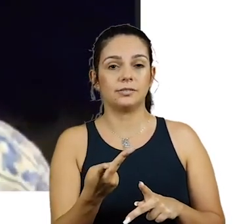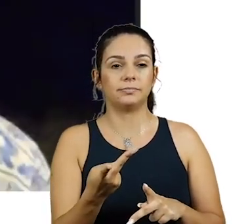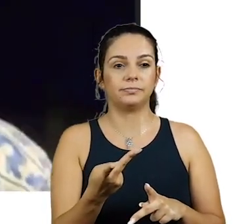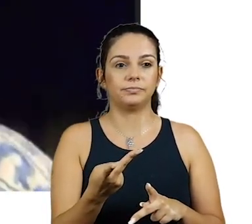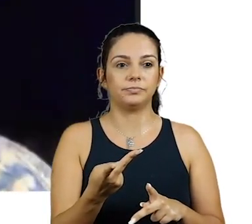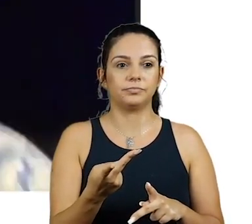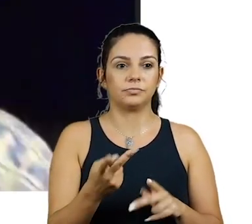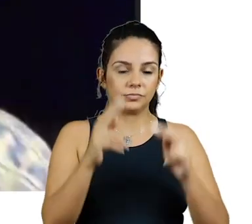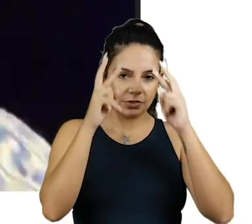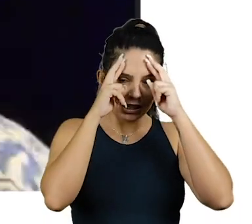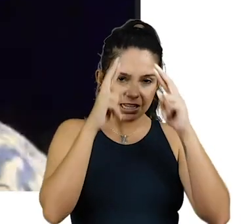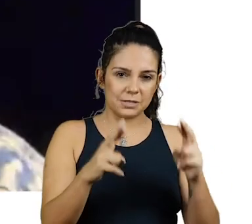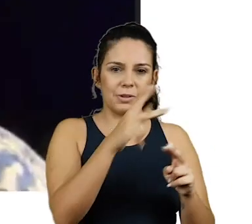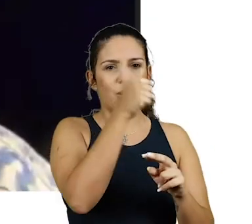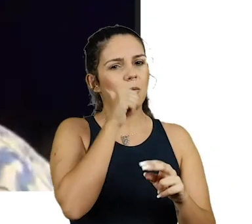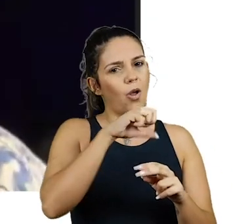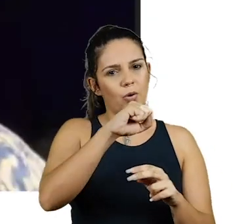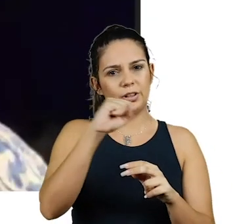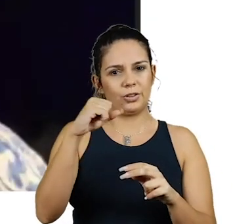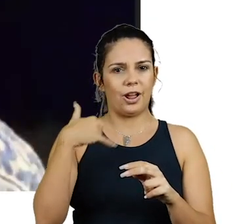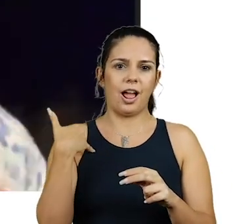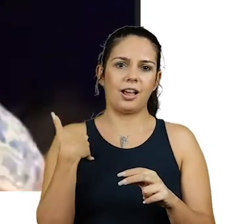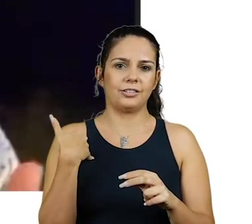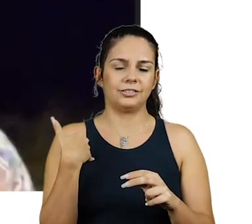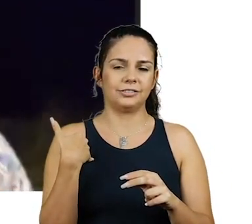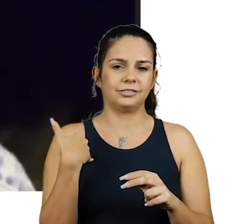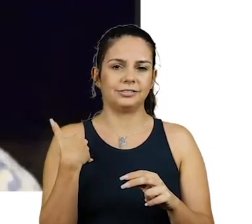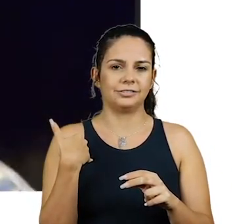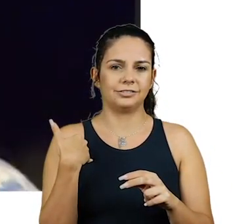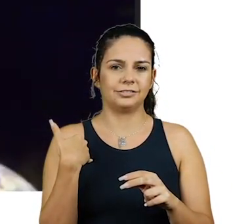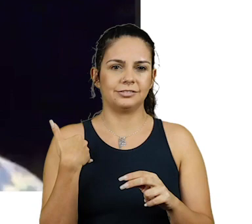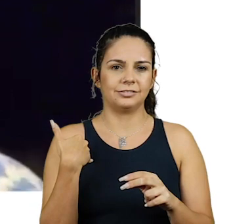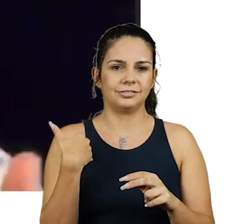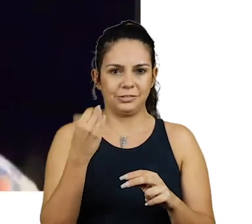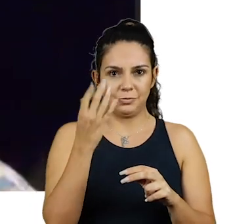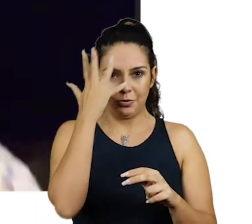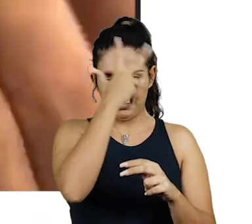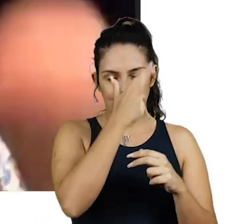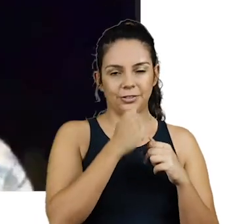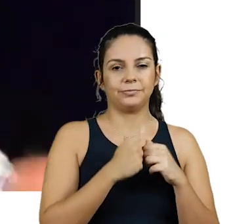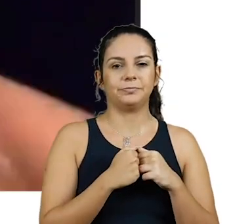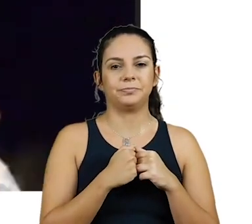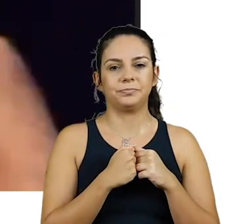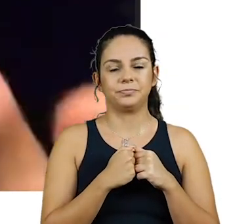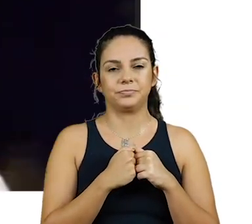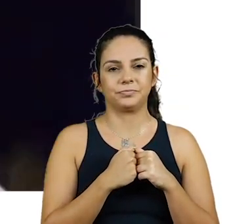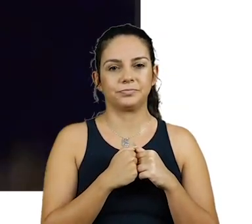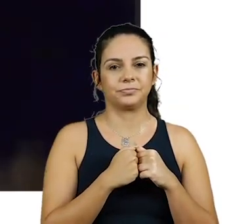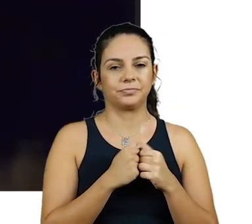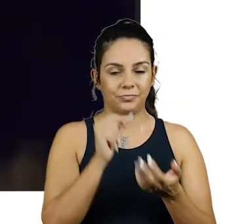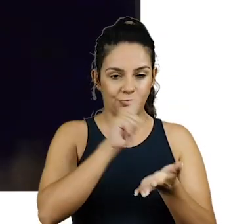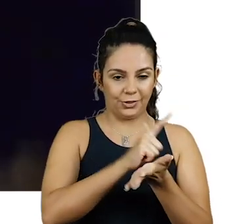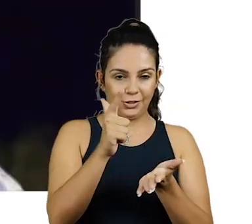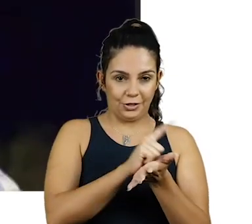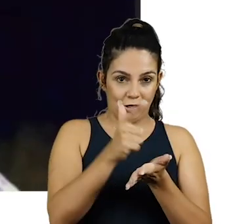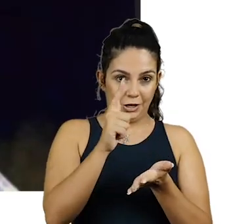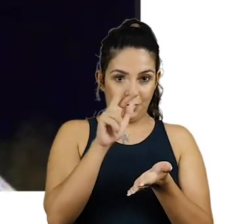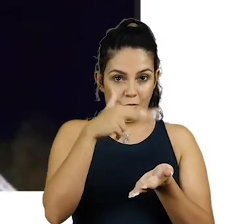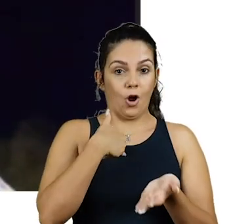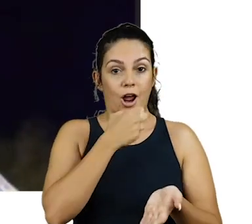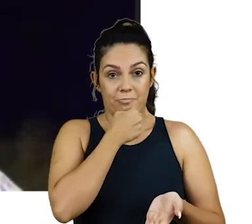é até um respeito a uma mulher de 88 anos. Ela tem uma coisa muito bonita, e isso, quem é jornalista, quem é repórter como